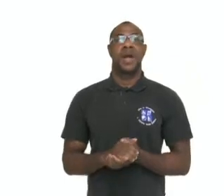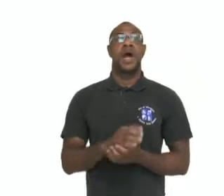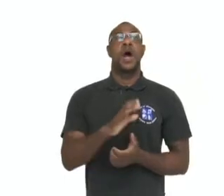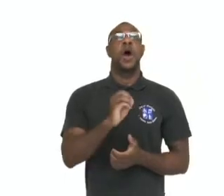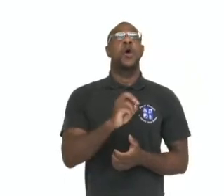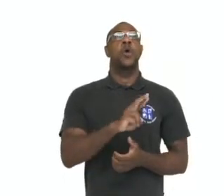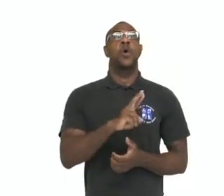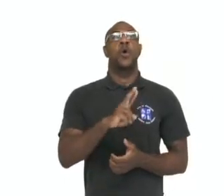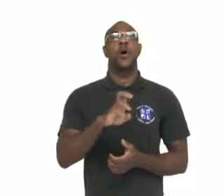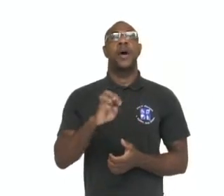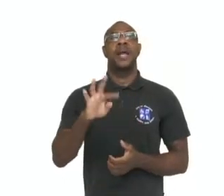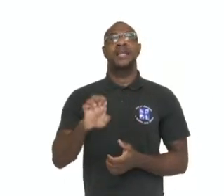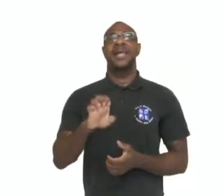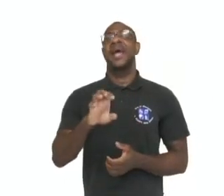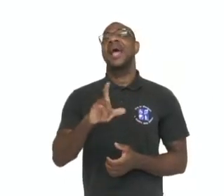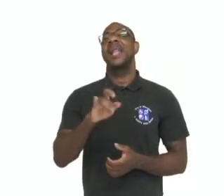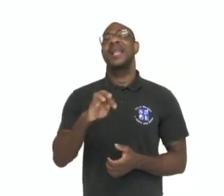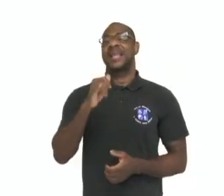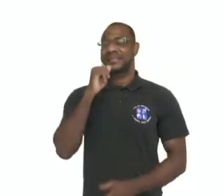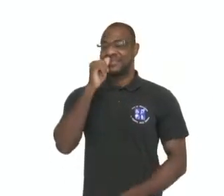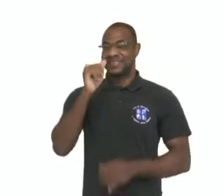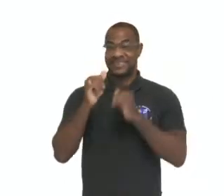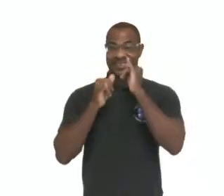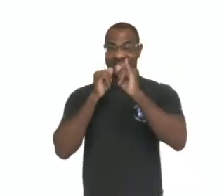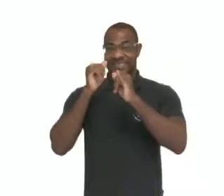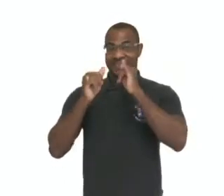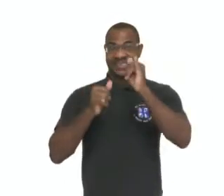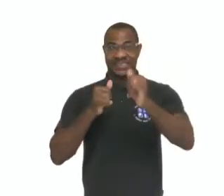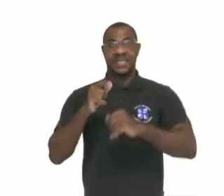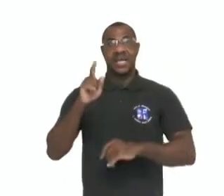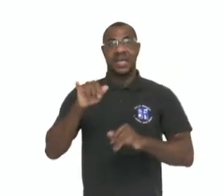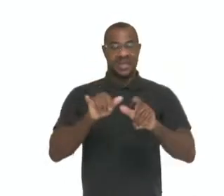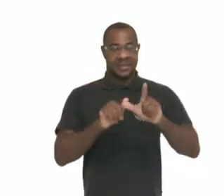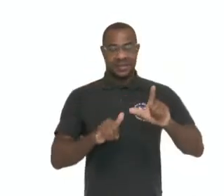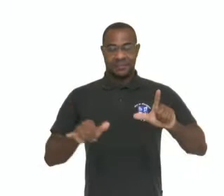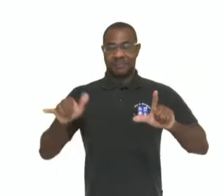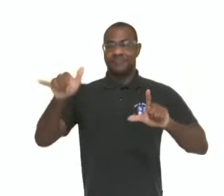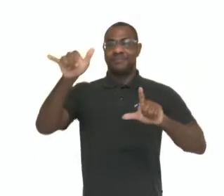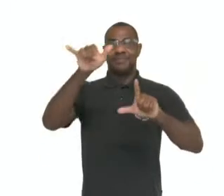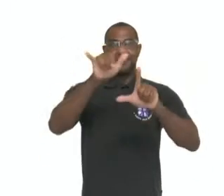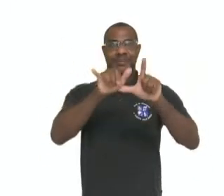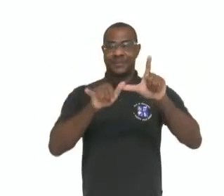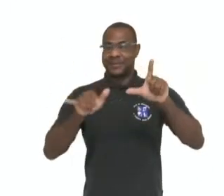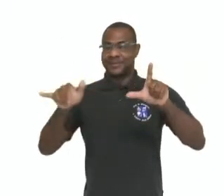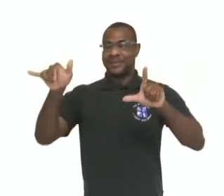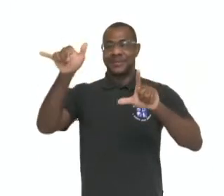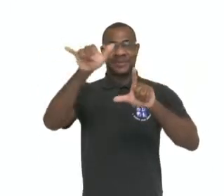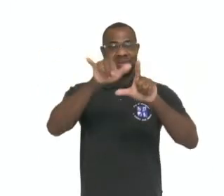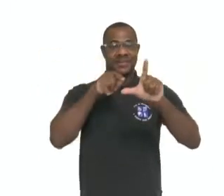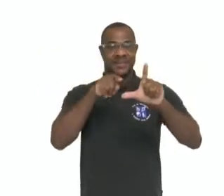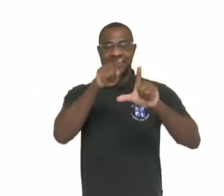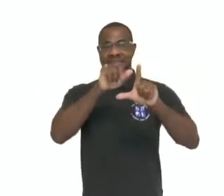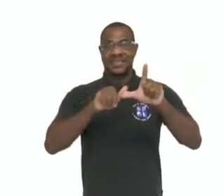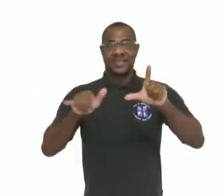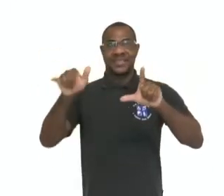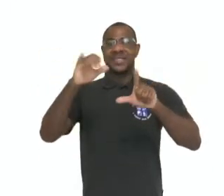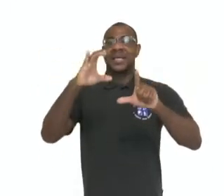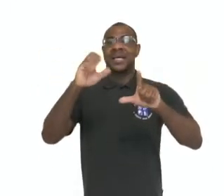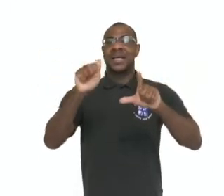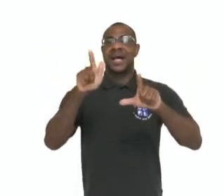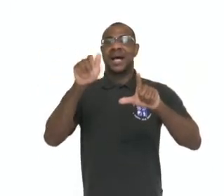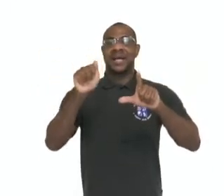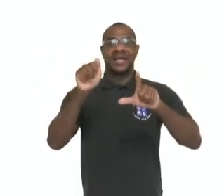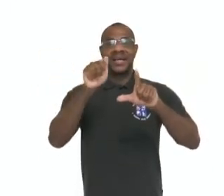o que é essa corrente elétrica, né? Trata-se de um fluxo ordenado de carga elétrica. Então, nós temos aqui,